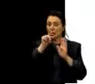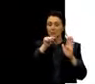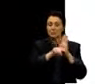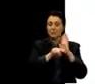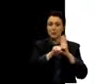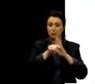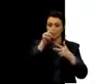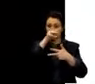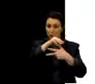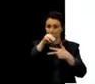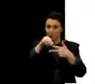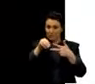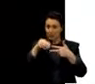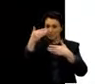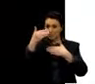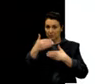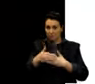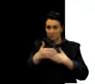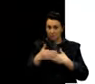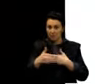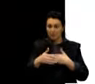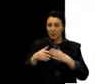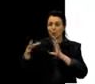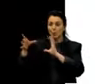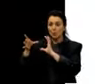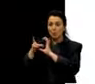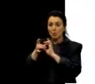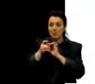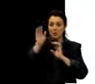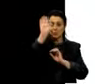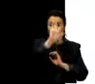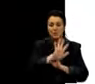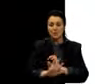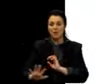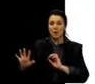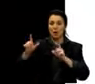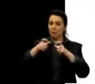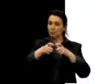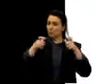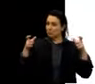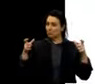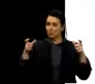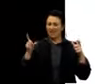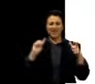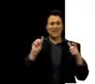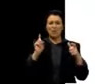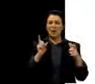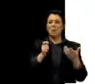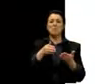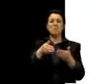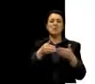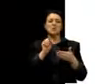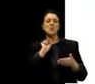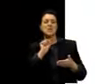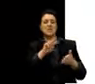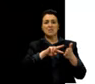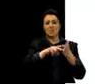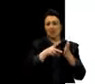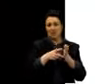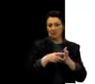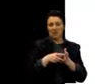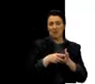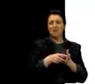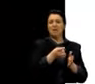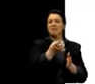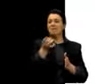do Enem em contextos amplos. Não vai ser cobrado o que é gastrulação,